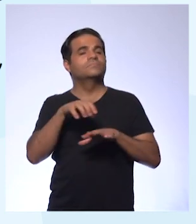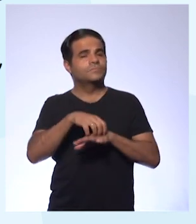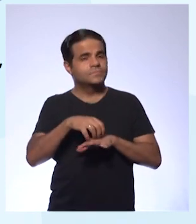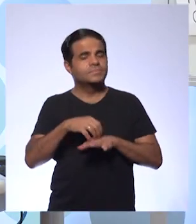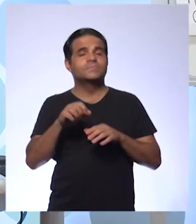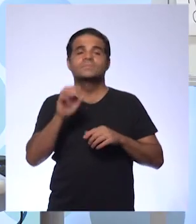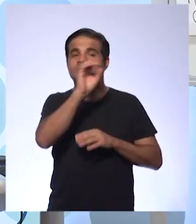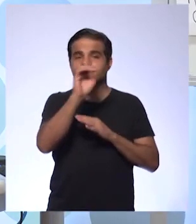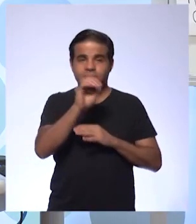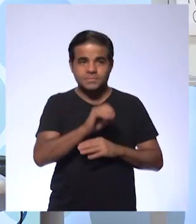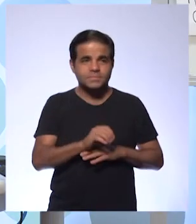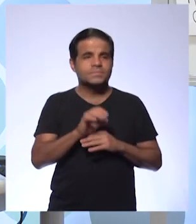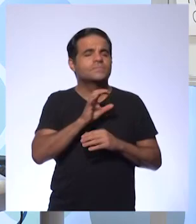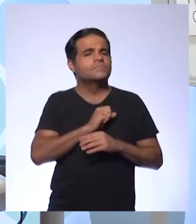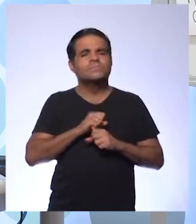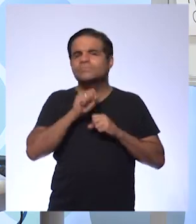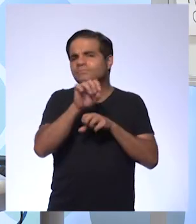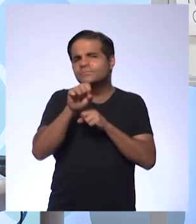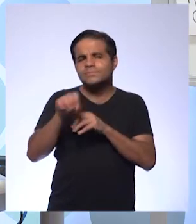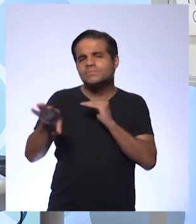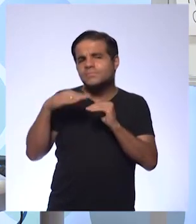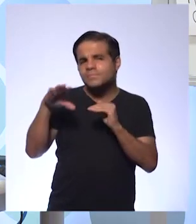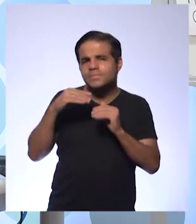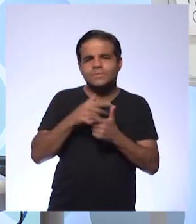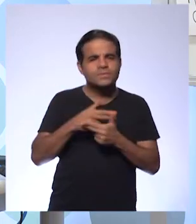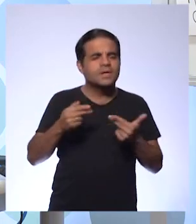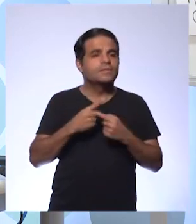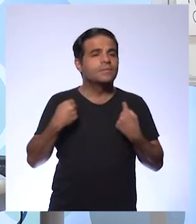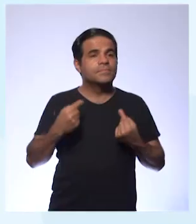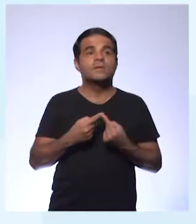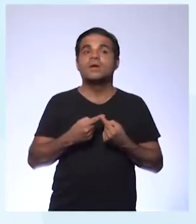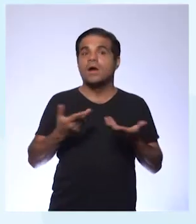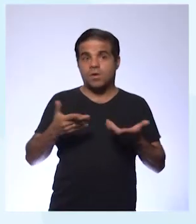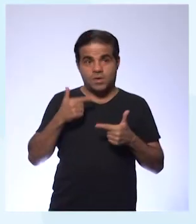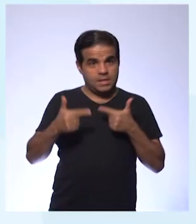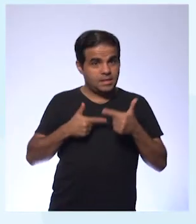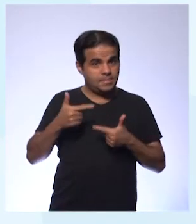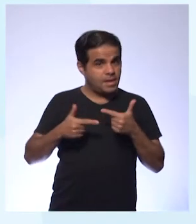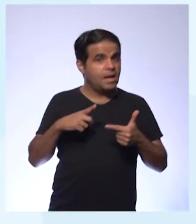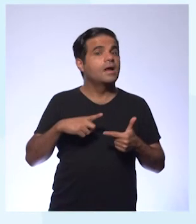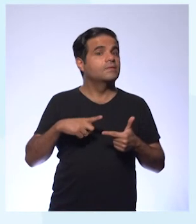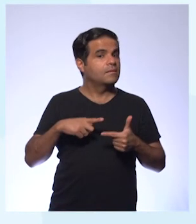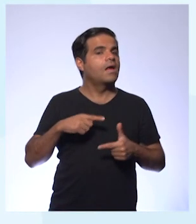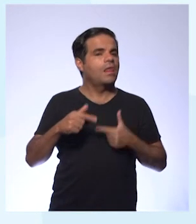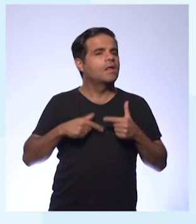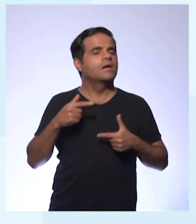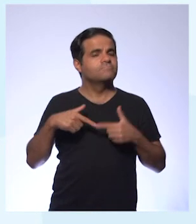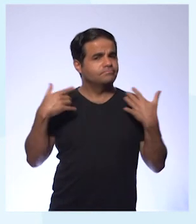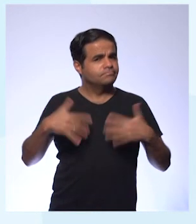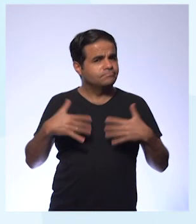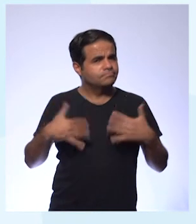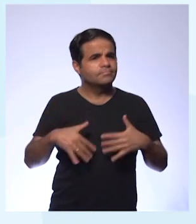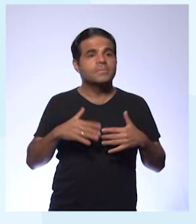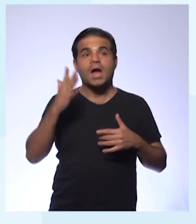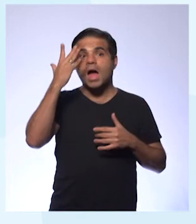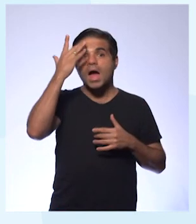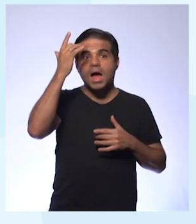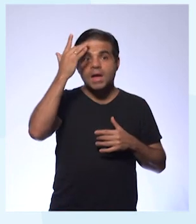Paulo. Incrível, eu amo quando vocês mandam coisas para mim. Agora, presta atenção, mão na massa. Tem um momento mão na massa.